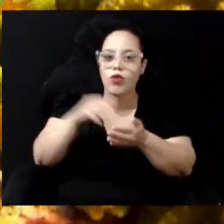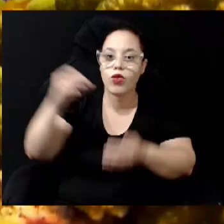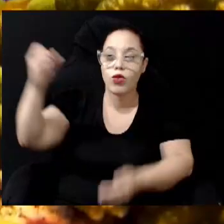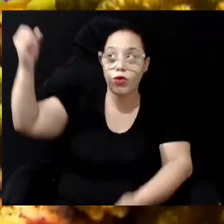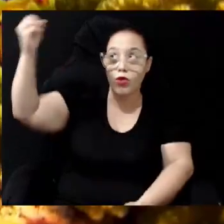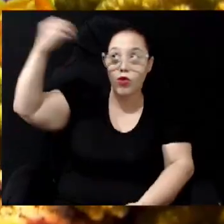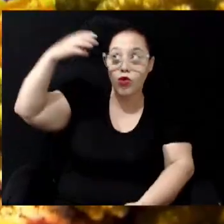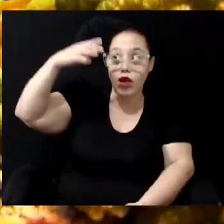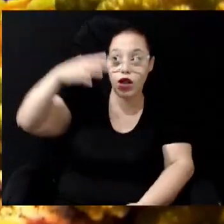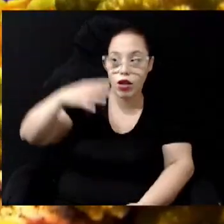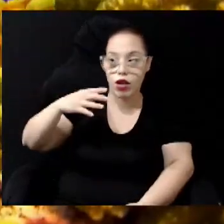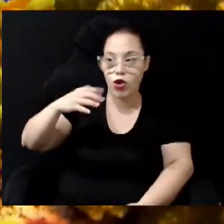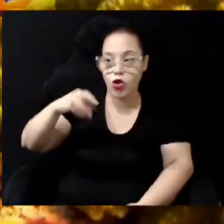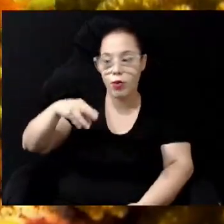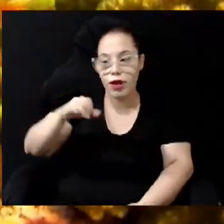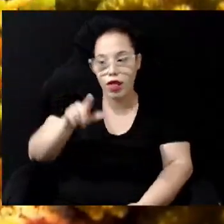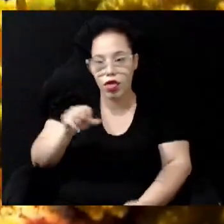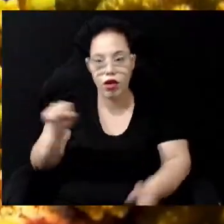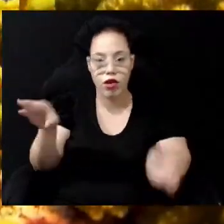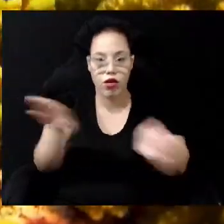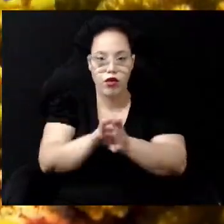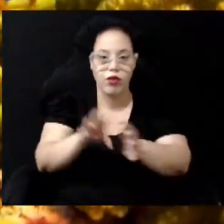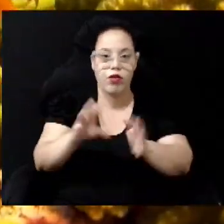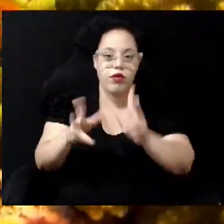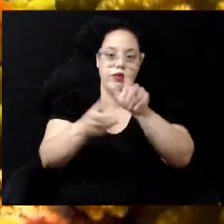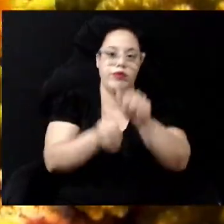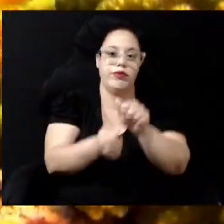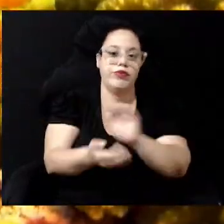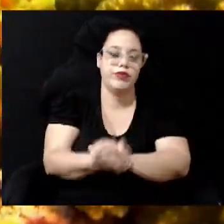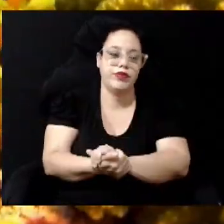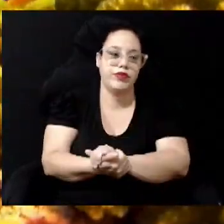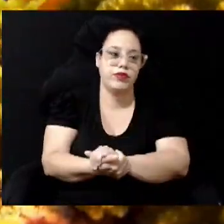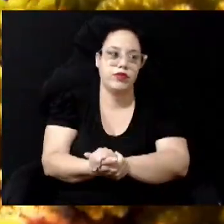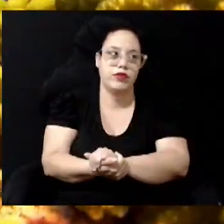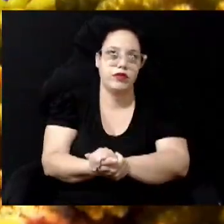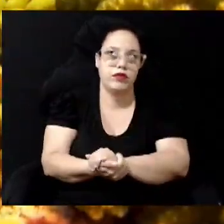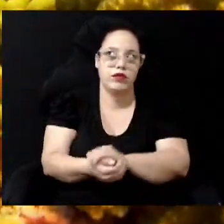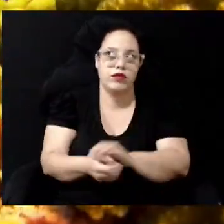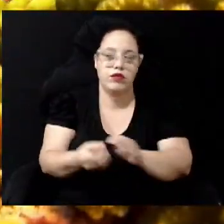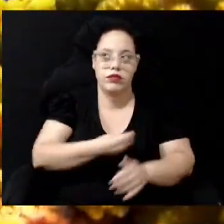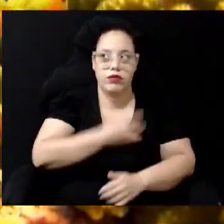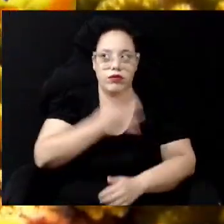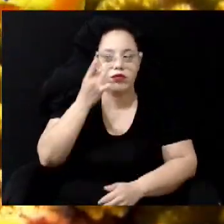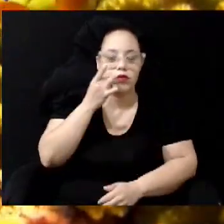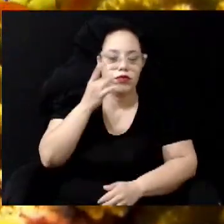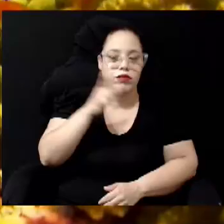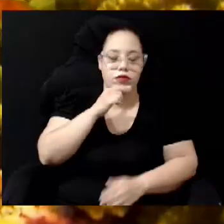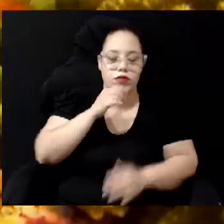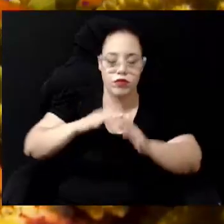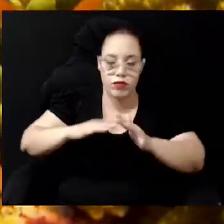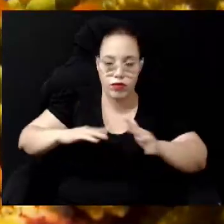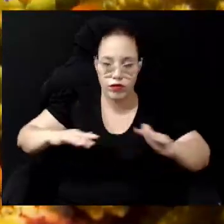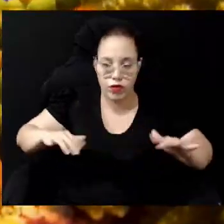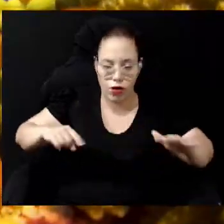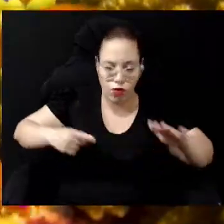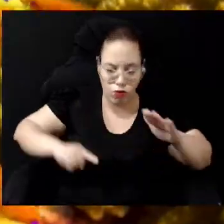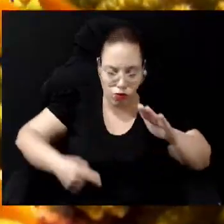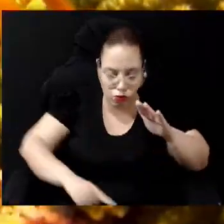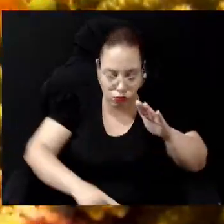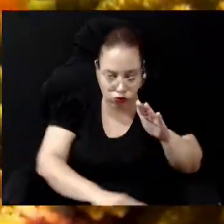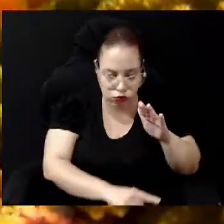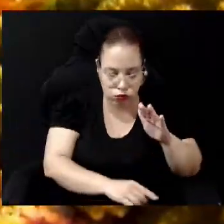de cometas que atingiram o planeta. Além disso, a presença dessa água nas profundezas impede que os níveis